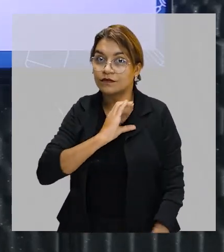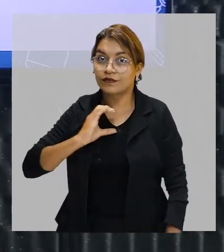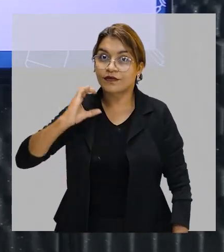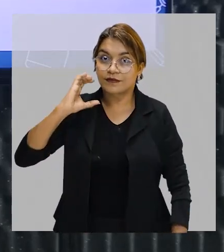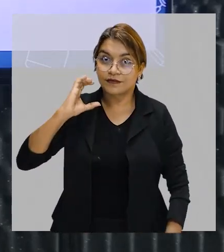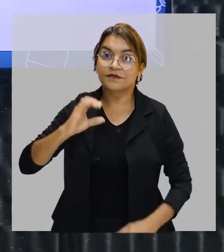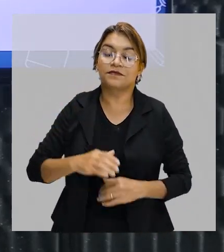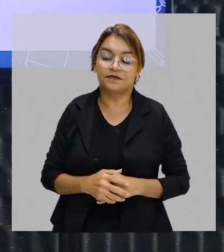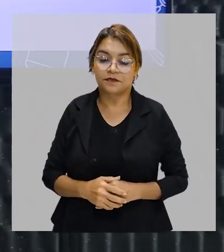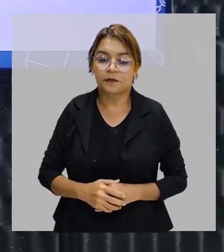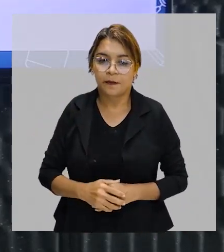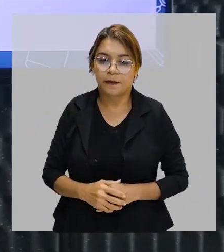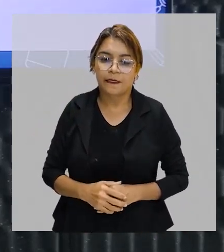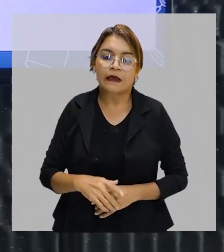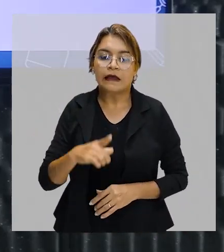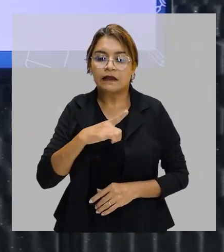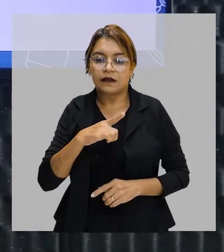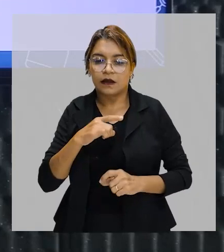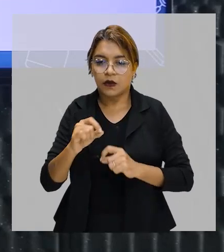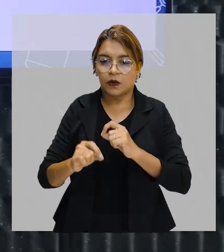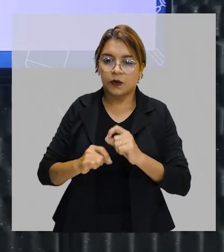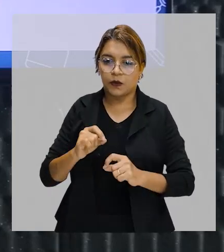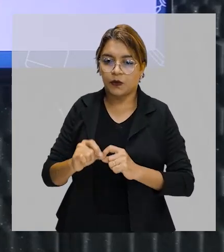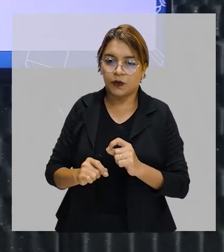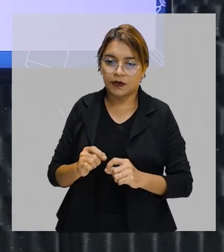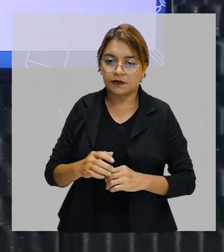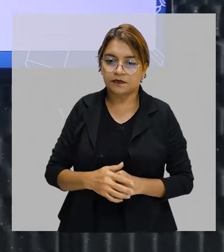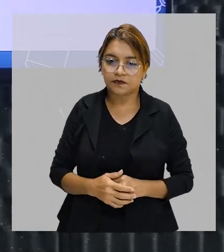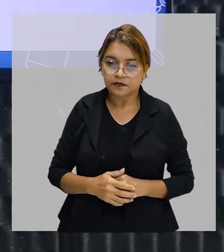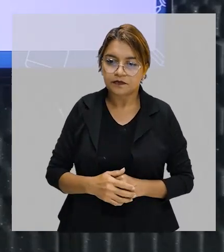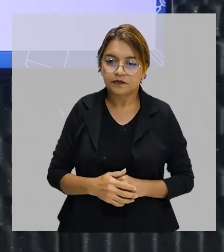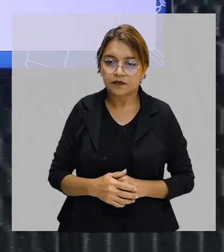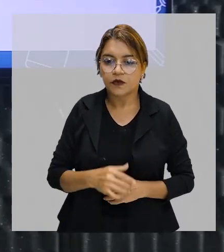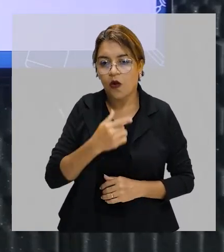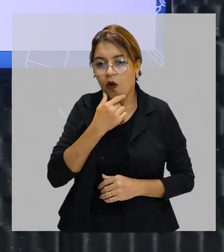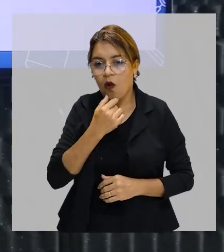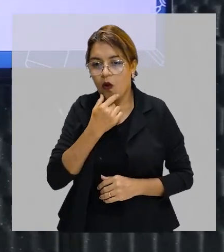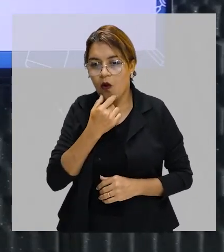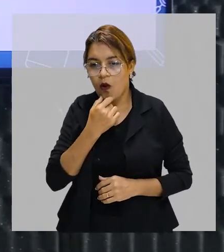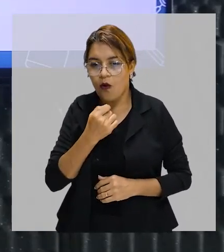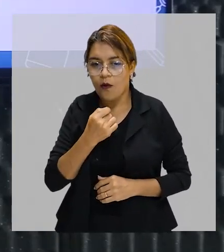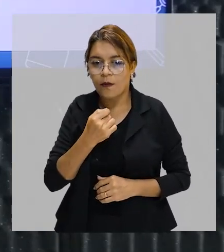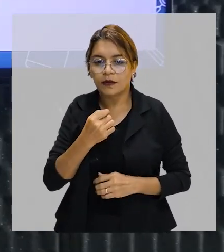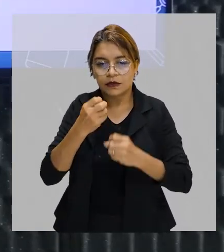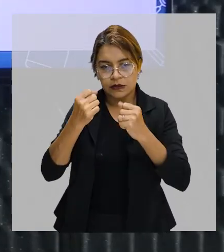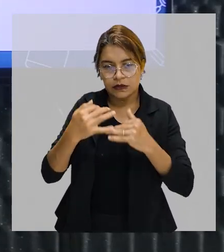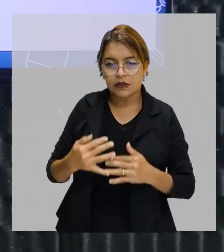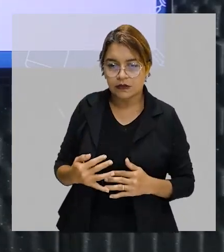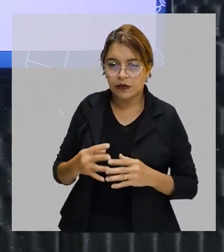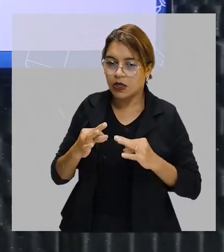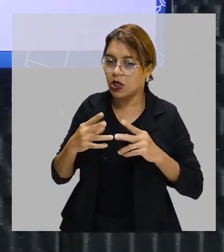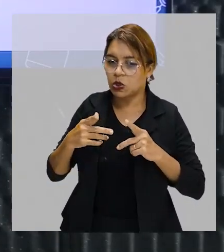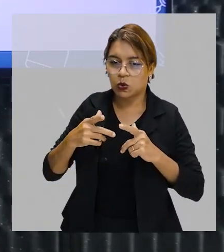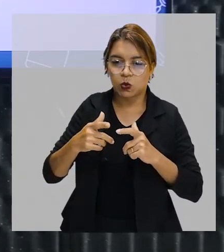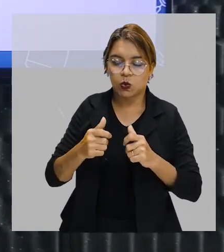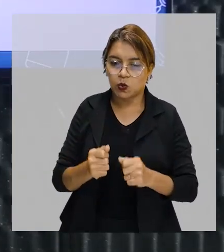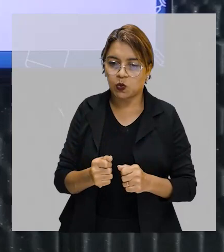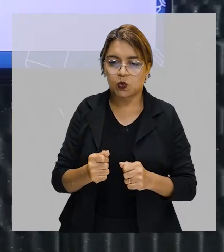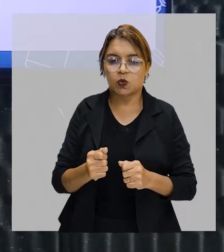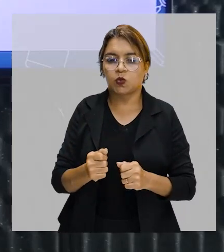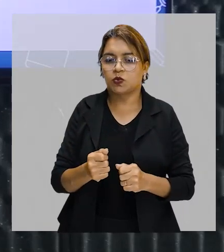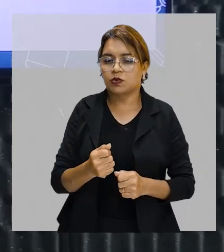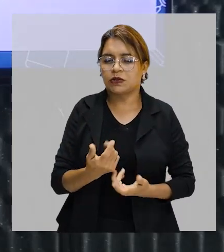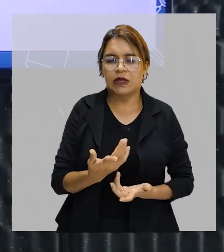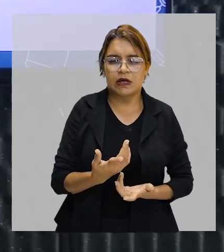deuses, dos agentes sobrenaturais, explica todas as anomalias aparentes do universo. Tudo que existe no